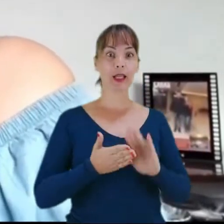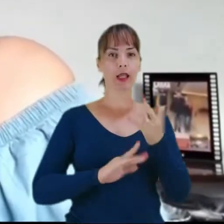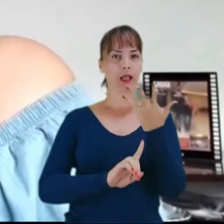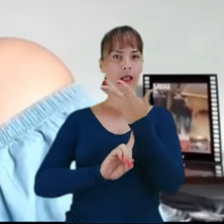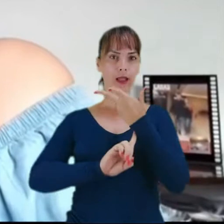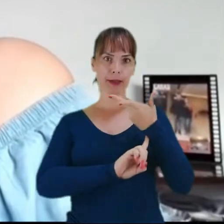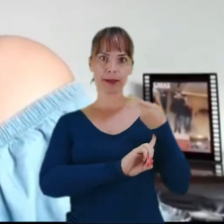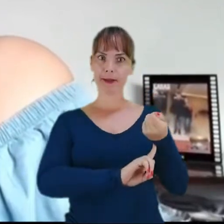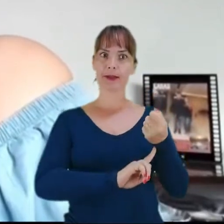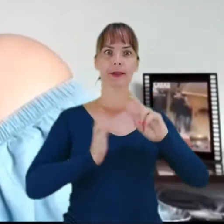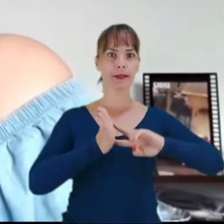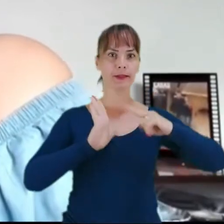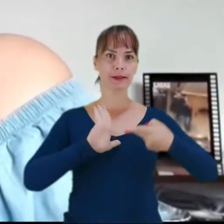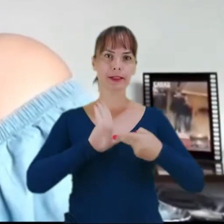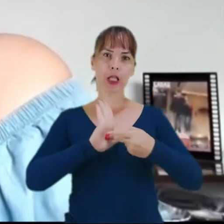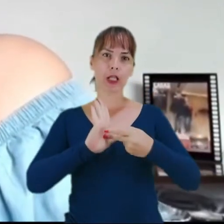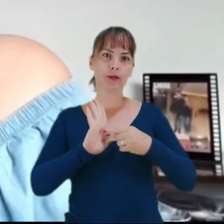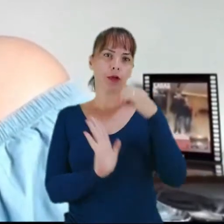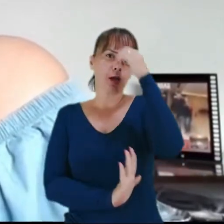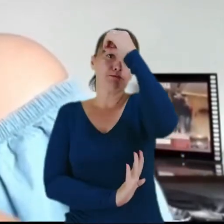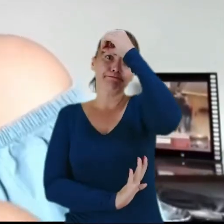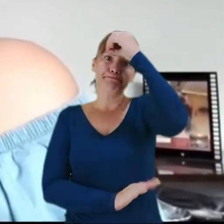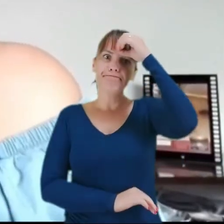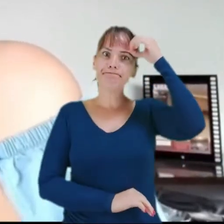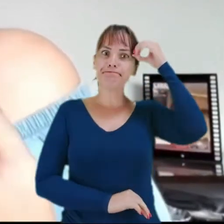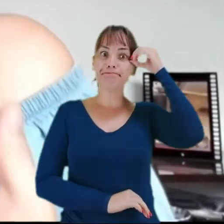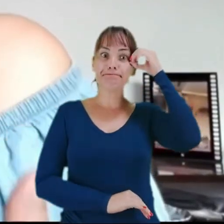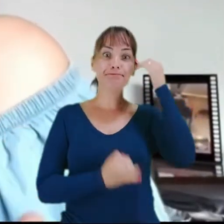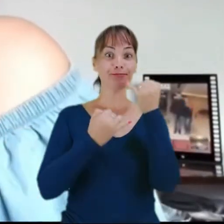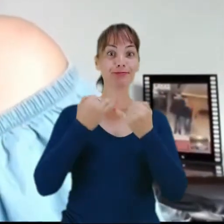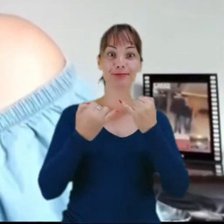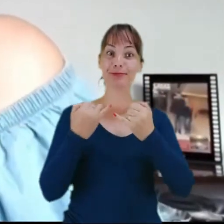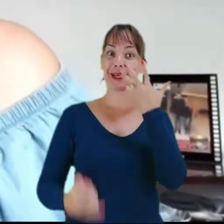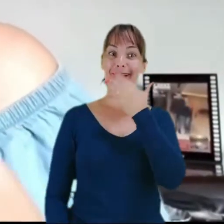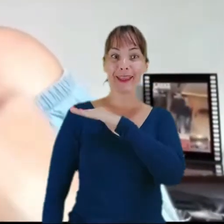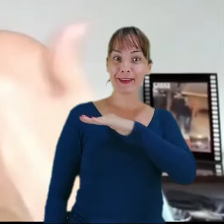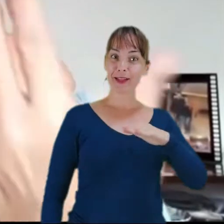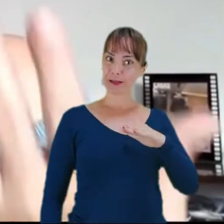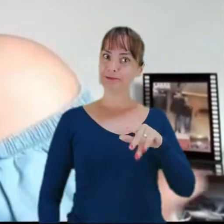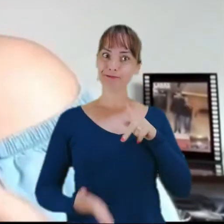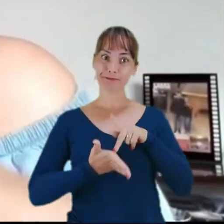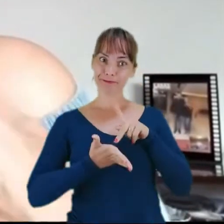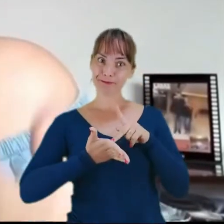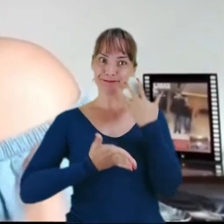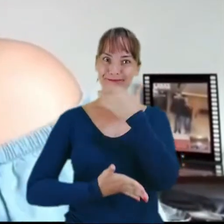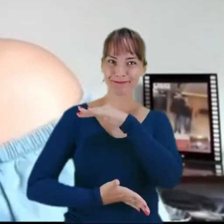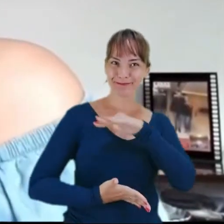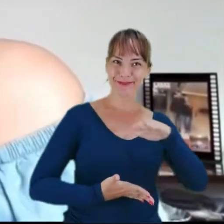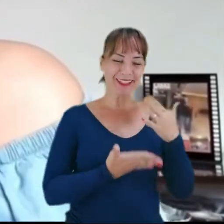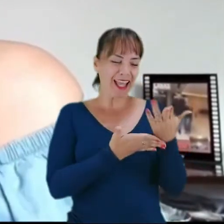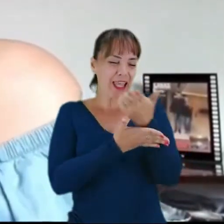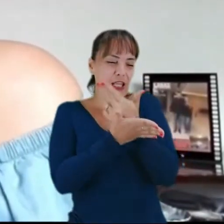A arte dele, naif, quer dizer ingênua. É ingênua como de uma criança. A criança ela não desenha, ela não